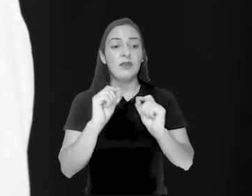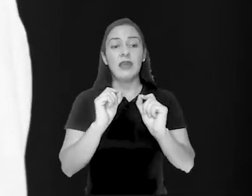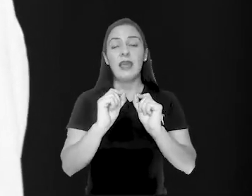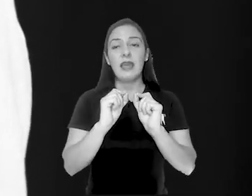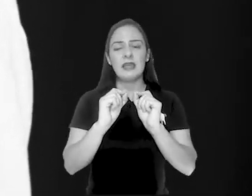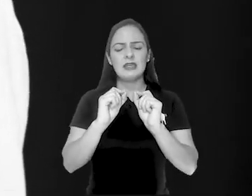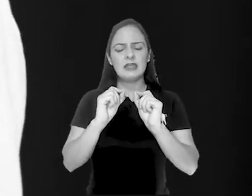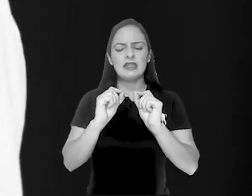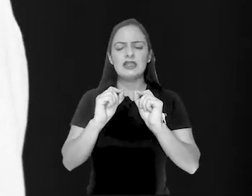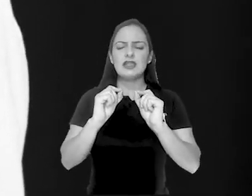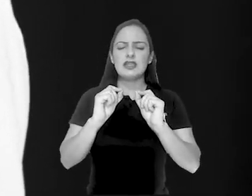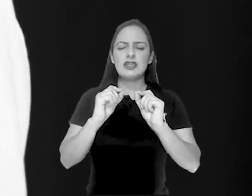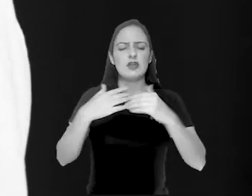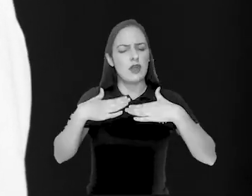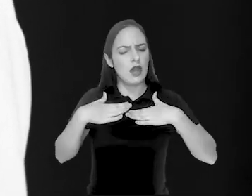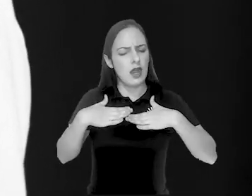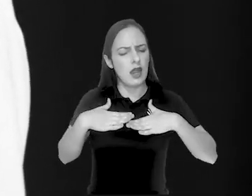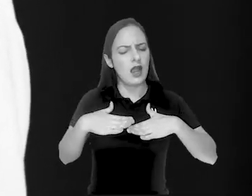devagarinho,